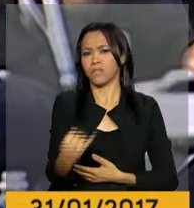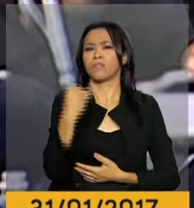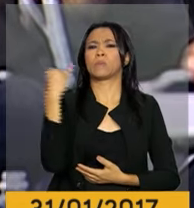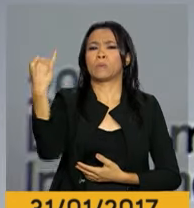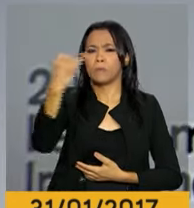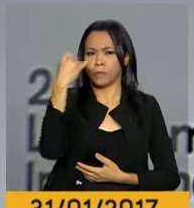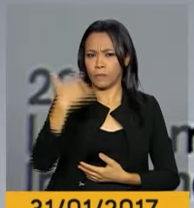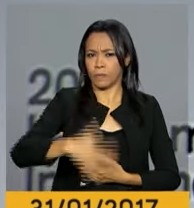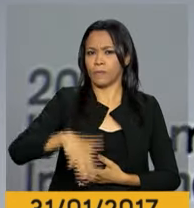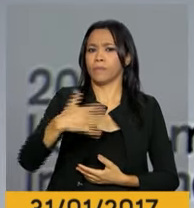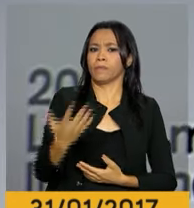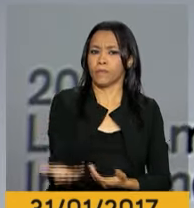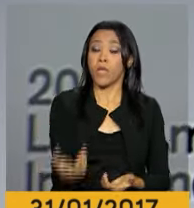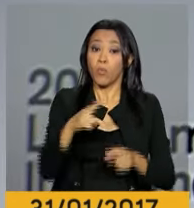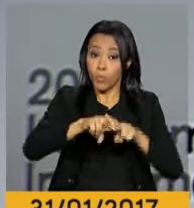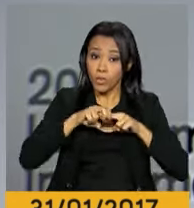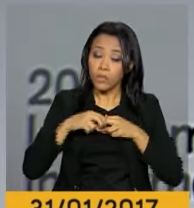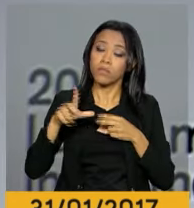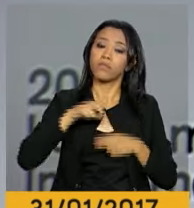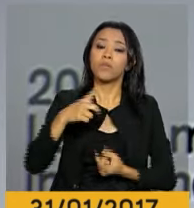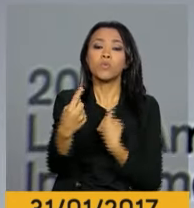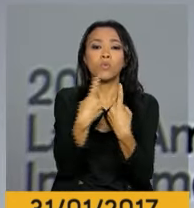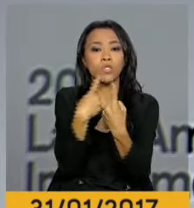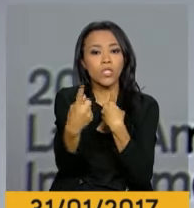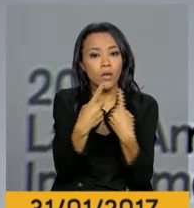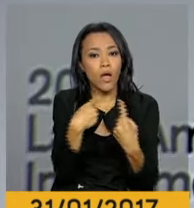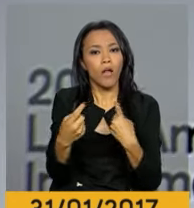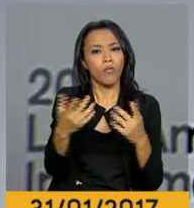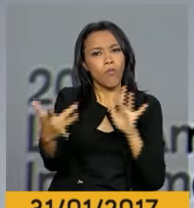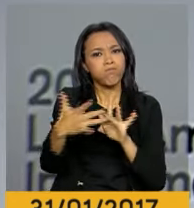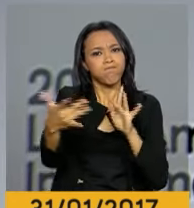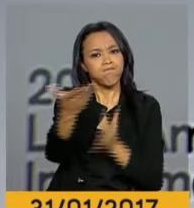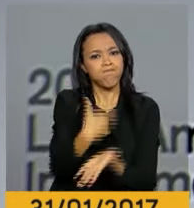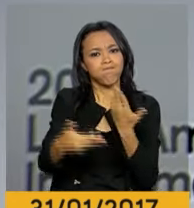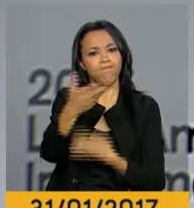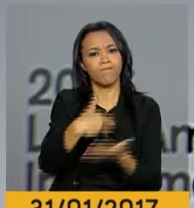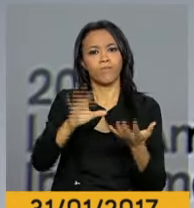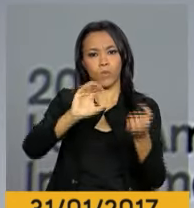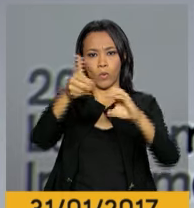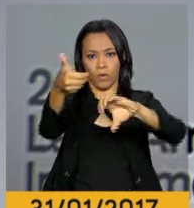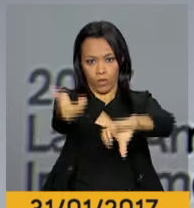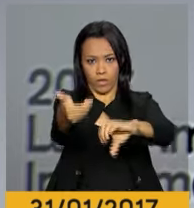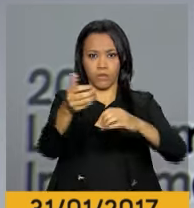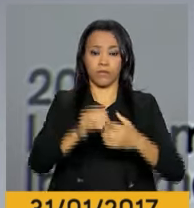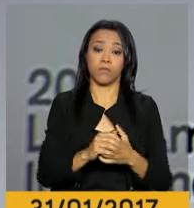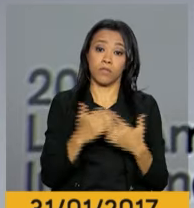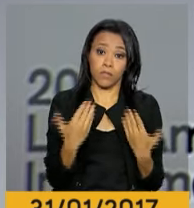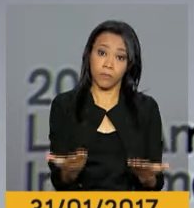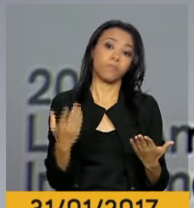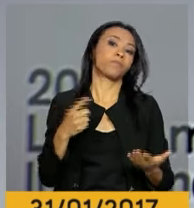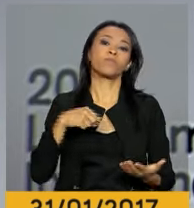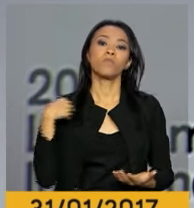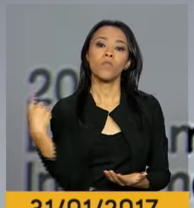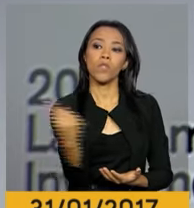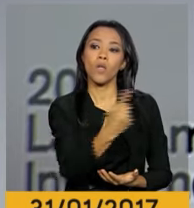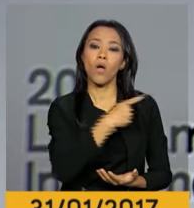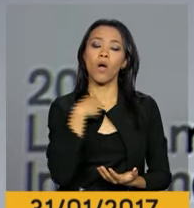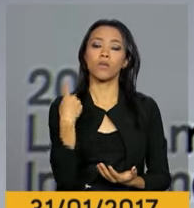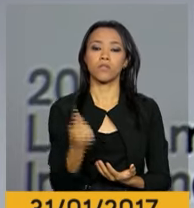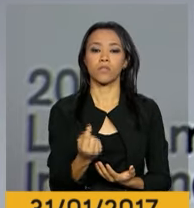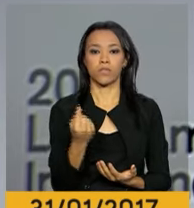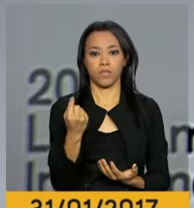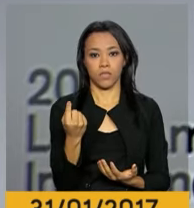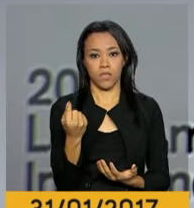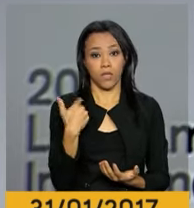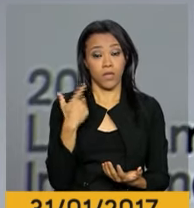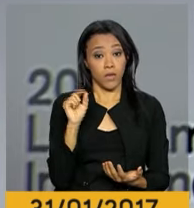nós estabelecemos um diálogo muito produtivo com o Congresso Nacional nós eh buscamos